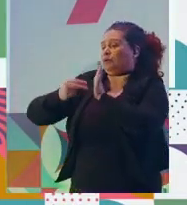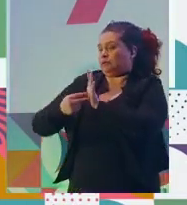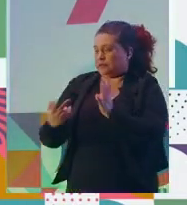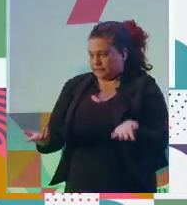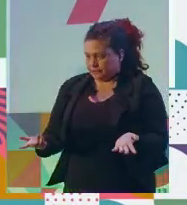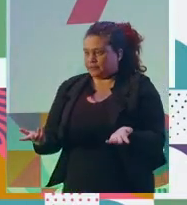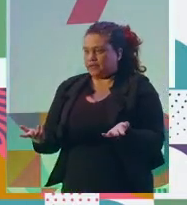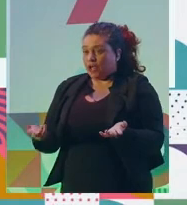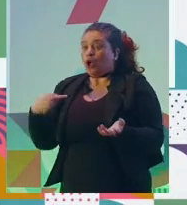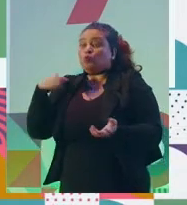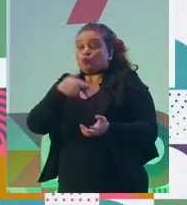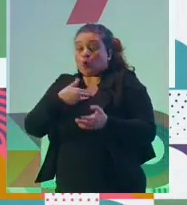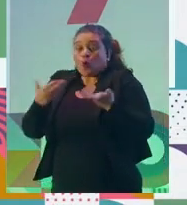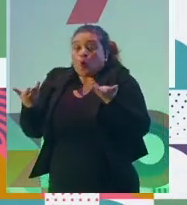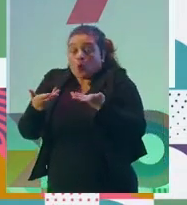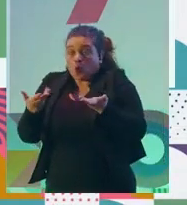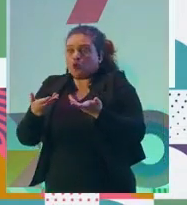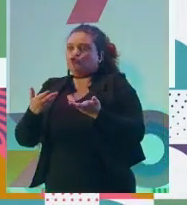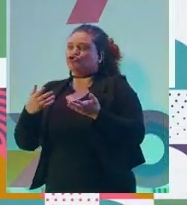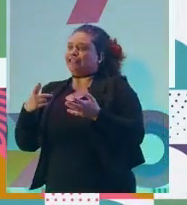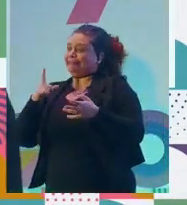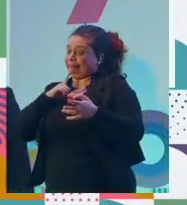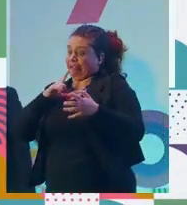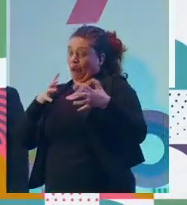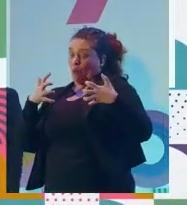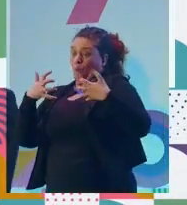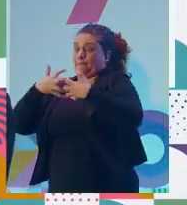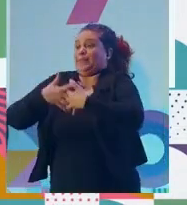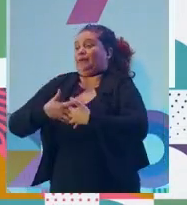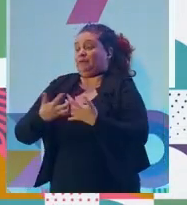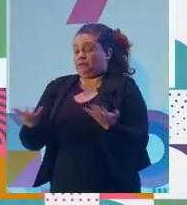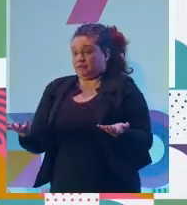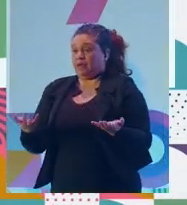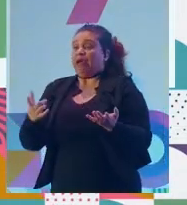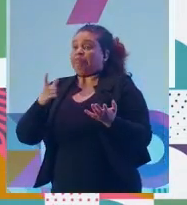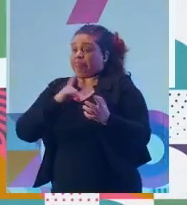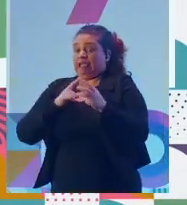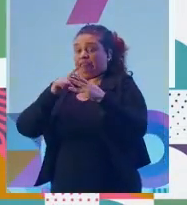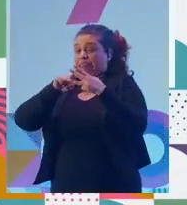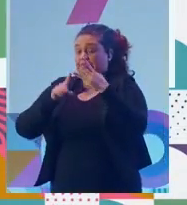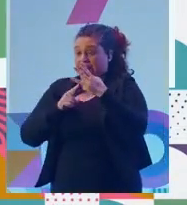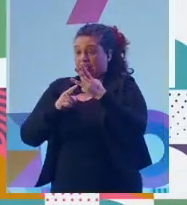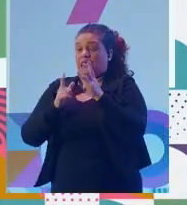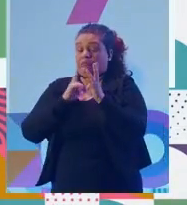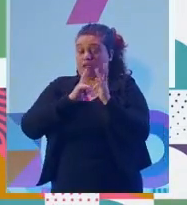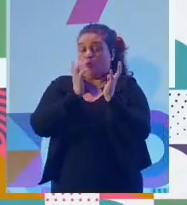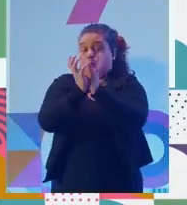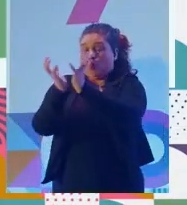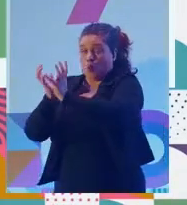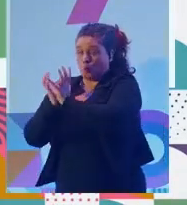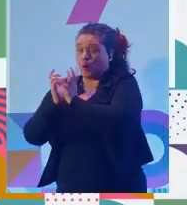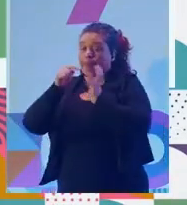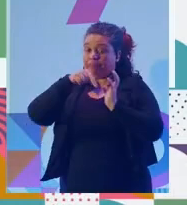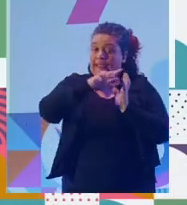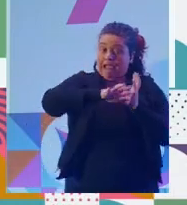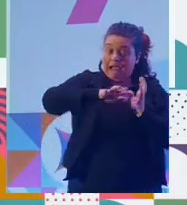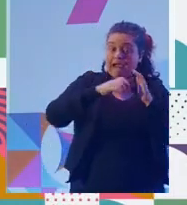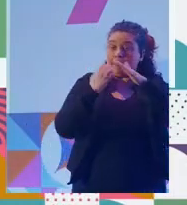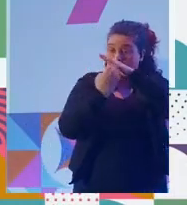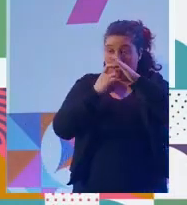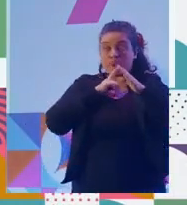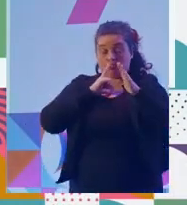somos exponencialmente mais complexos e, para isso, nós temos 3 grandes grupos. Temos a parte empresarial, que é o